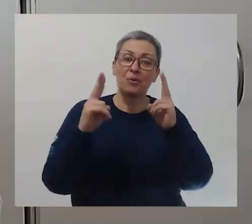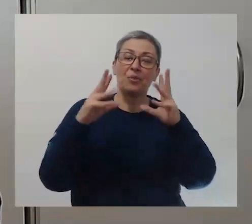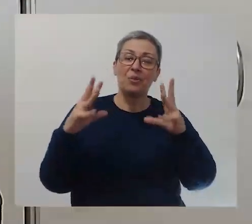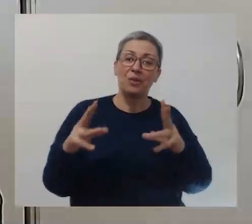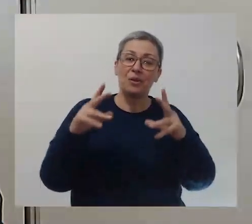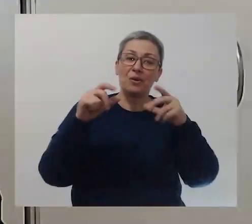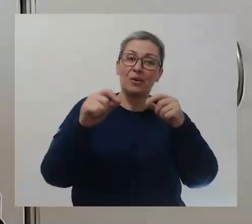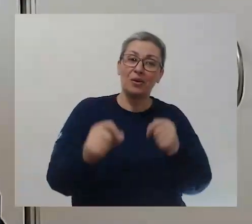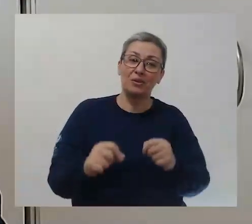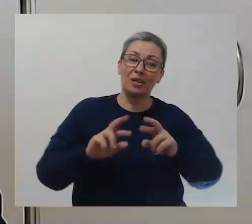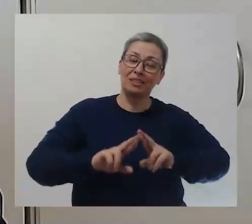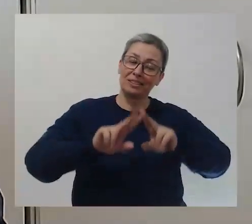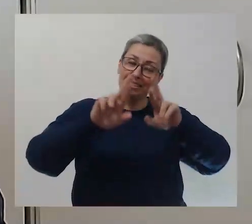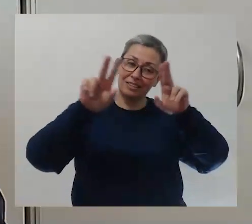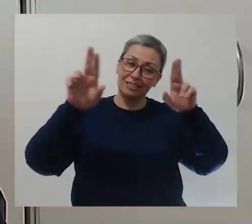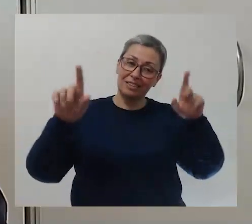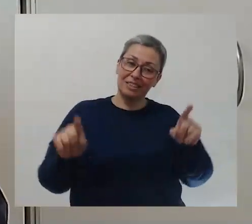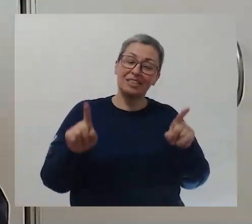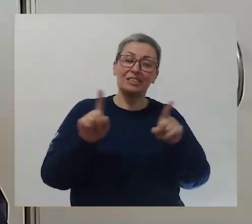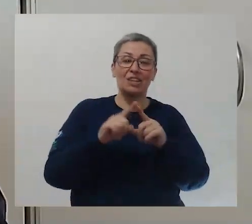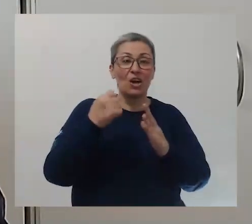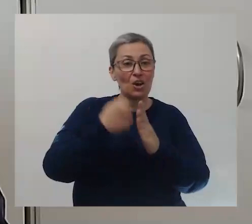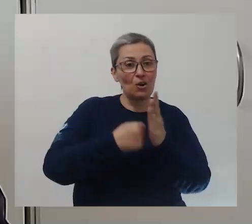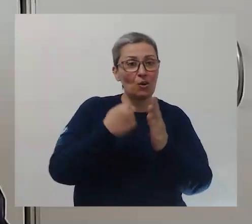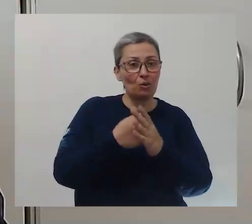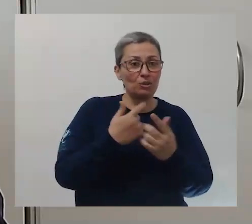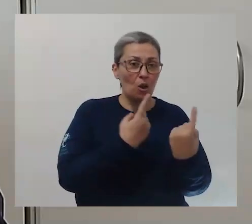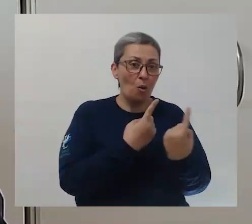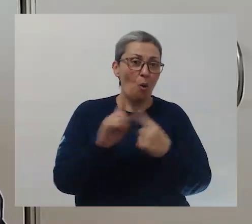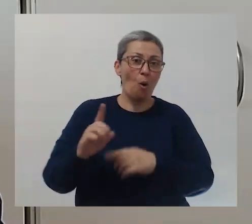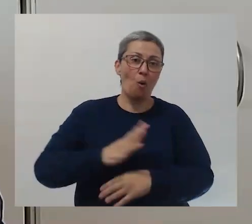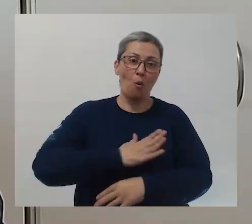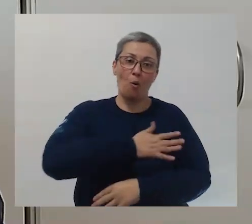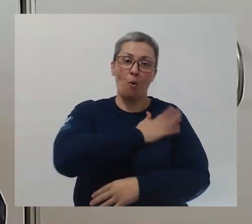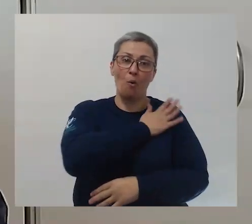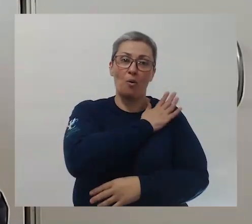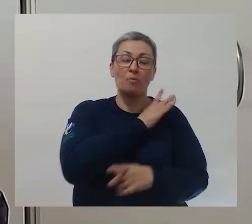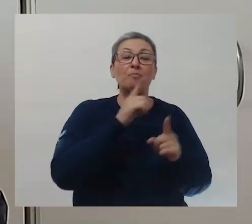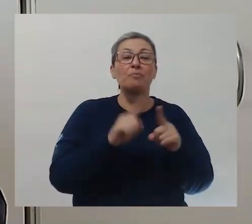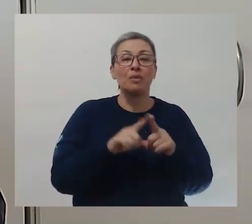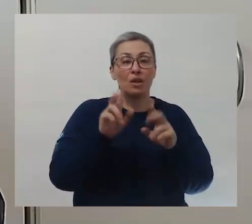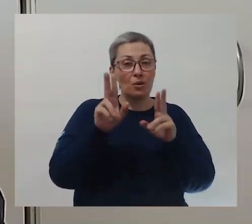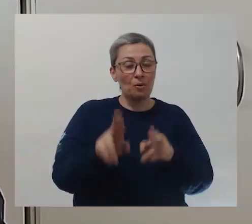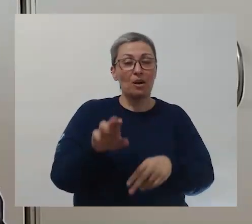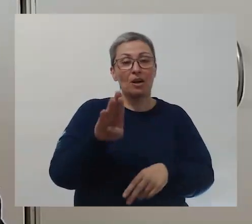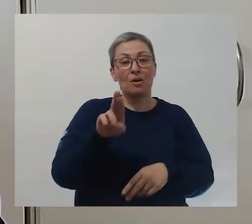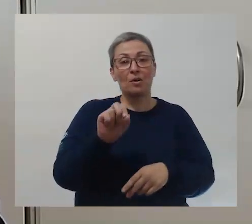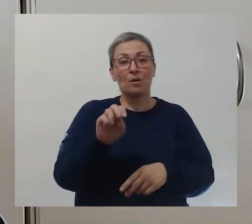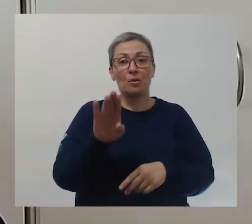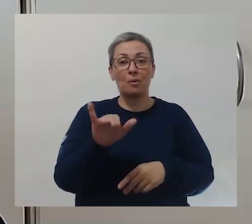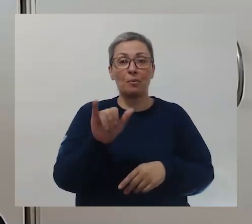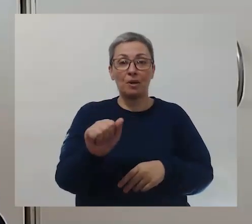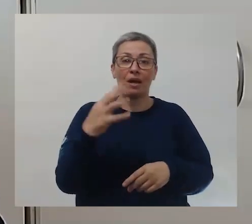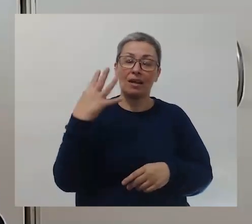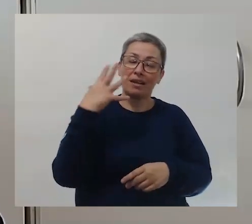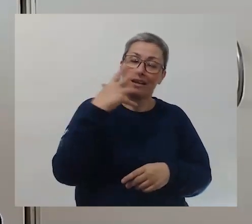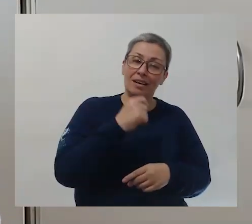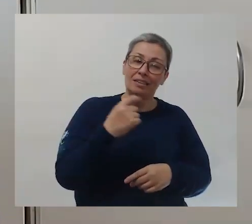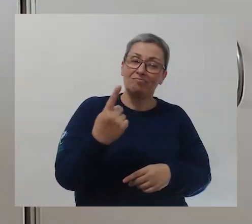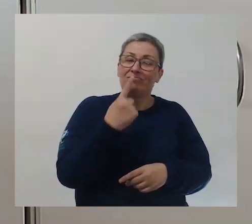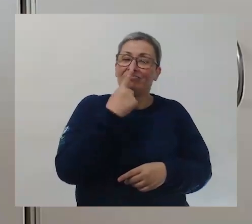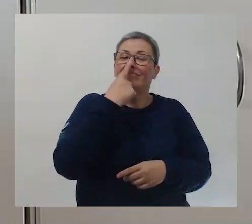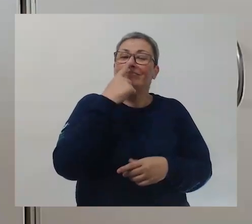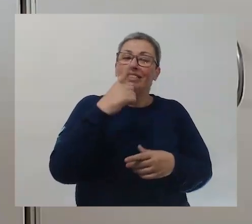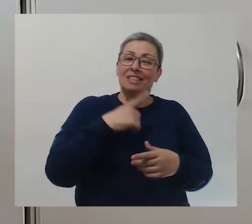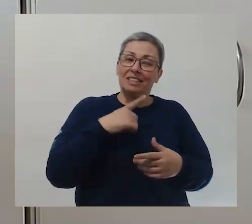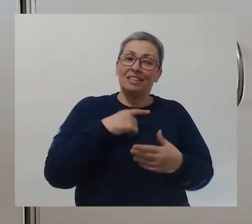de todas as diferenças e na luta contra o racismo. Como Ruby é linda e inspiradora.